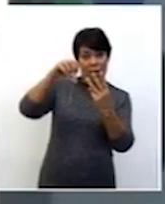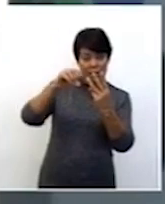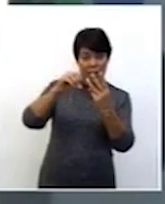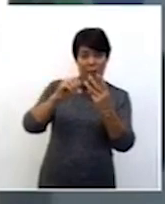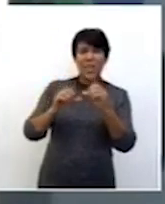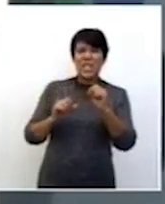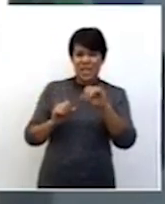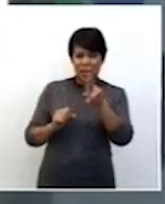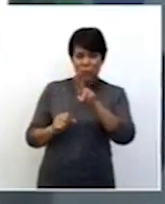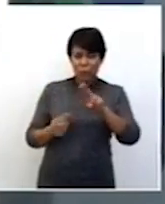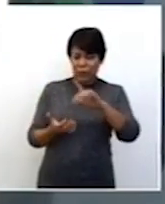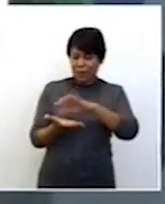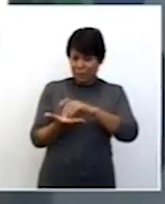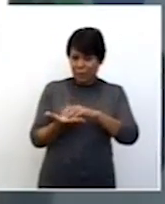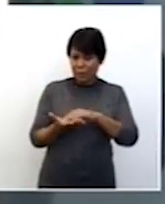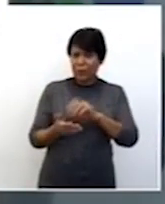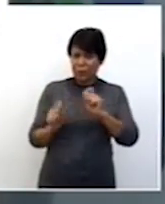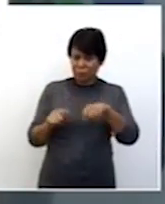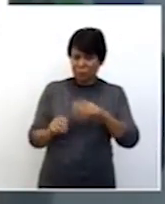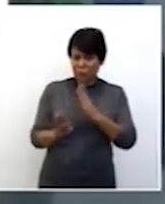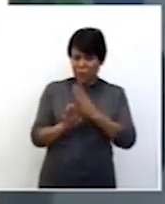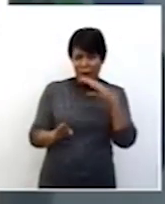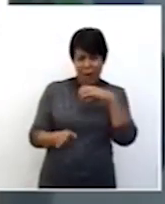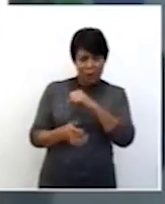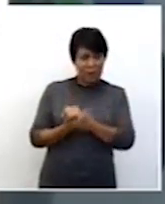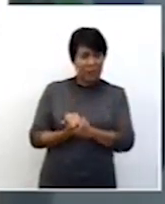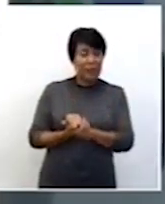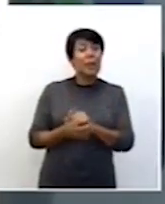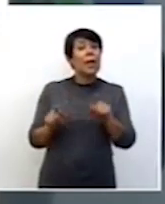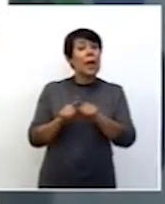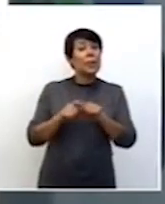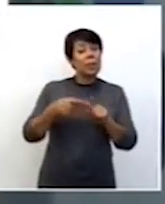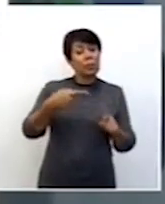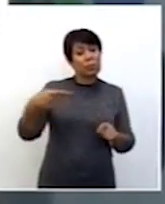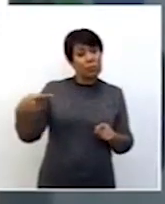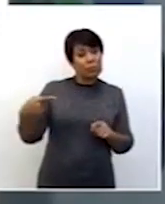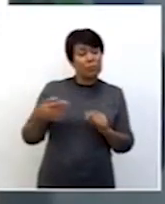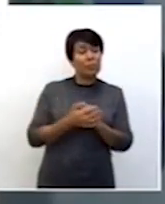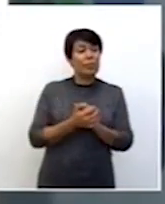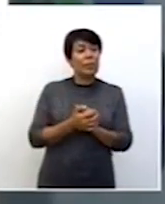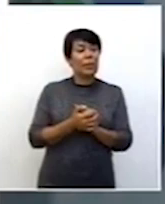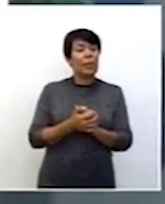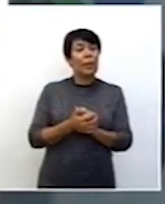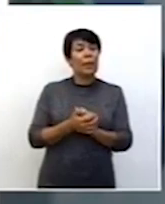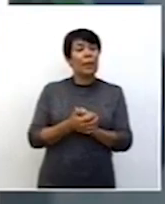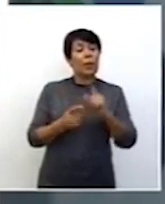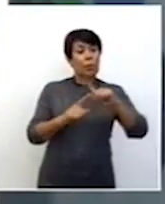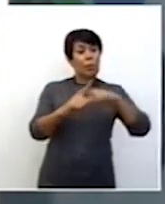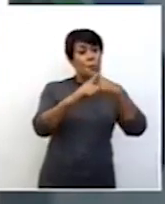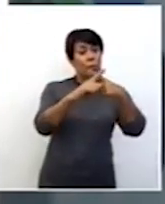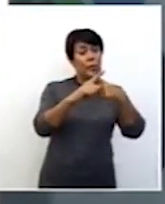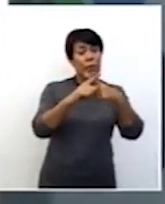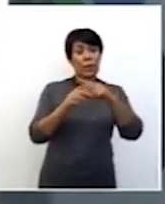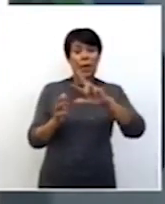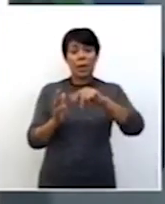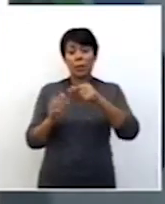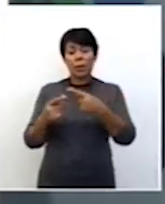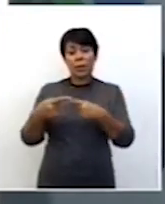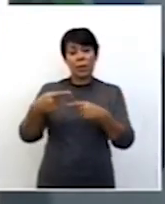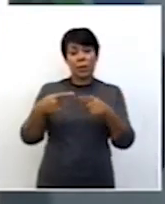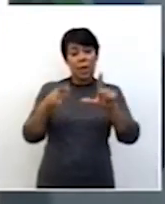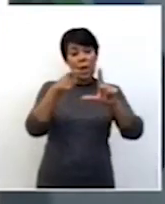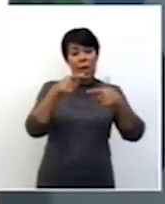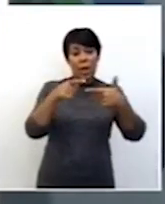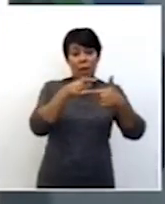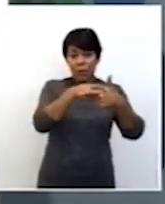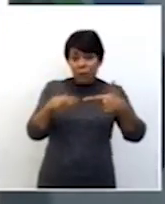fazer. E aí eu subtraio. Tá vendo que tá multiplicando e dividindo por 2, ó? Olha que legal. Posso cancelar